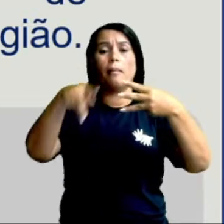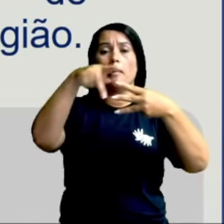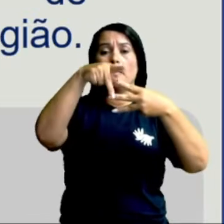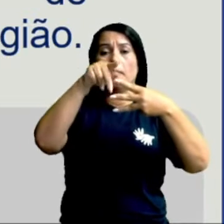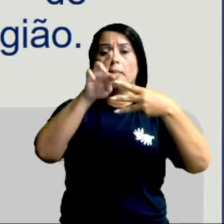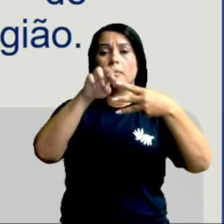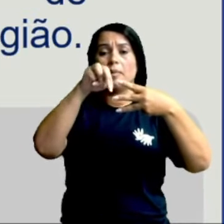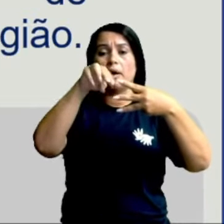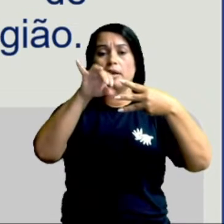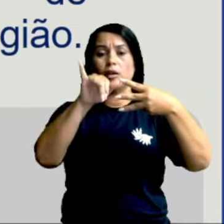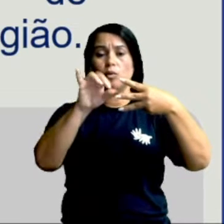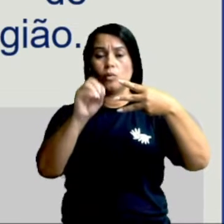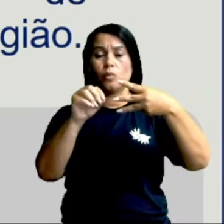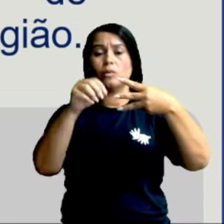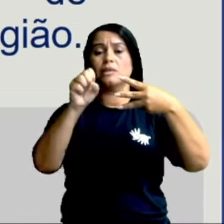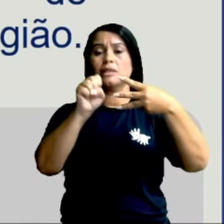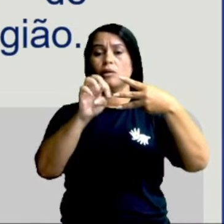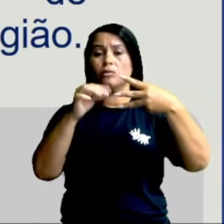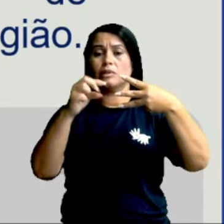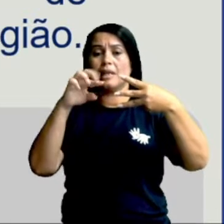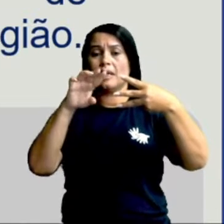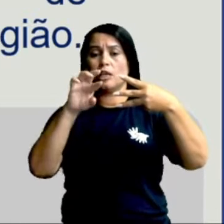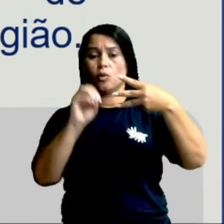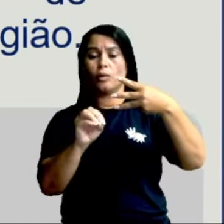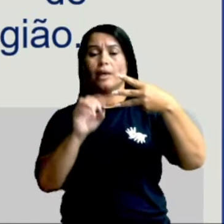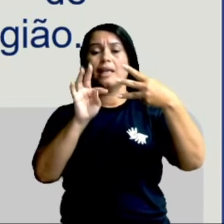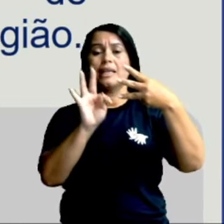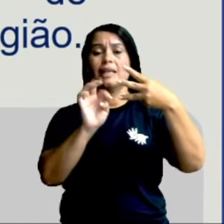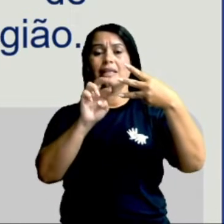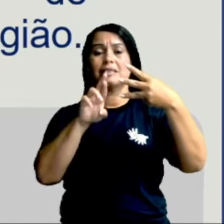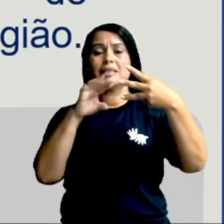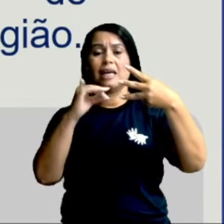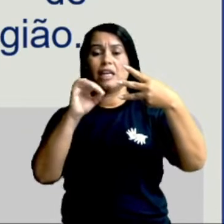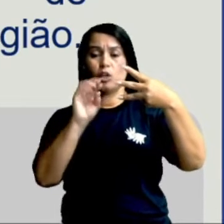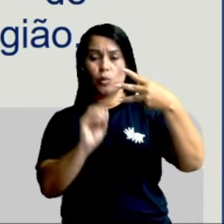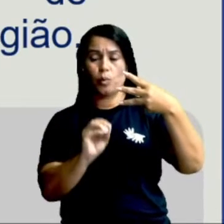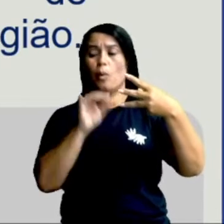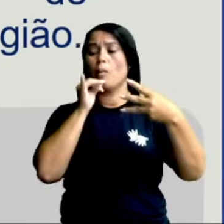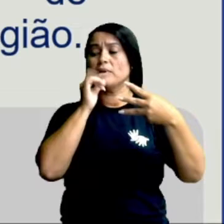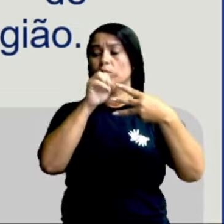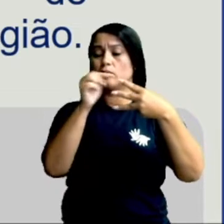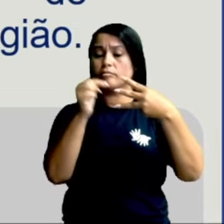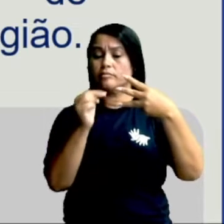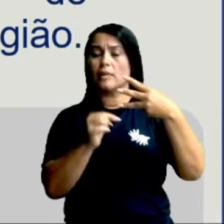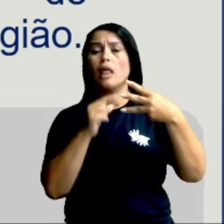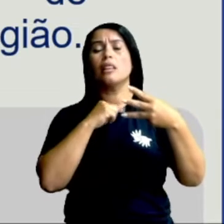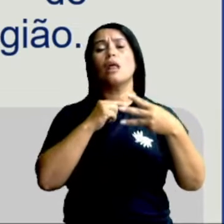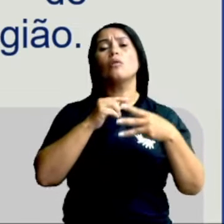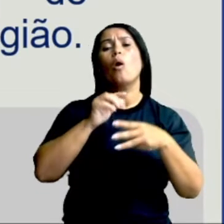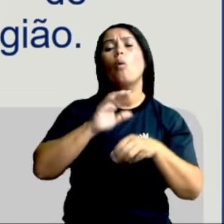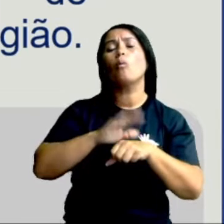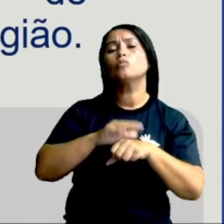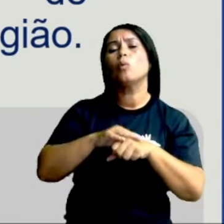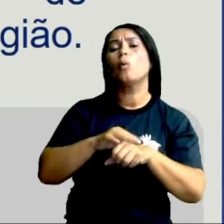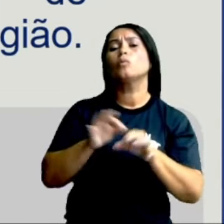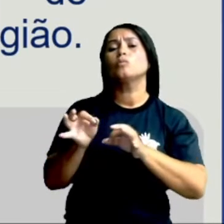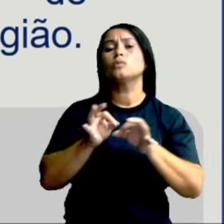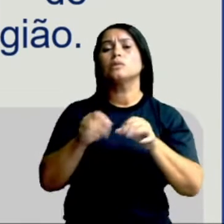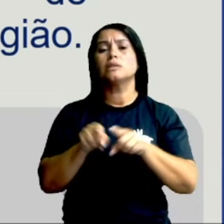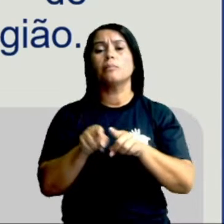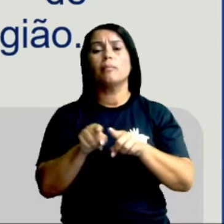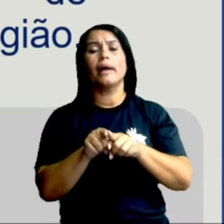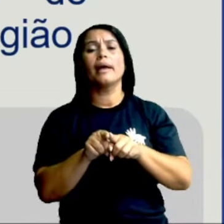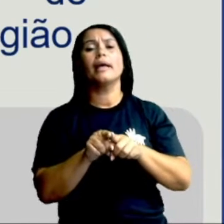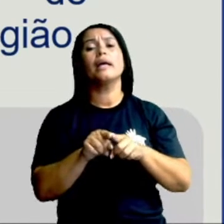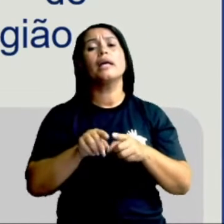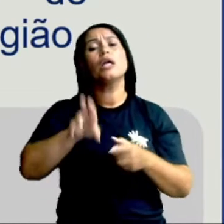primário, secundário e terciário, de acordo com os produtos produzidos, modos de produção e recursos